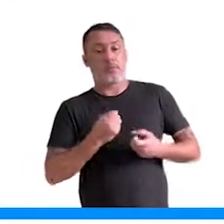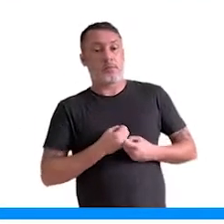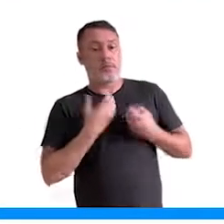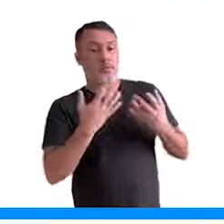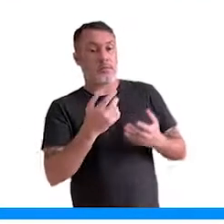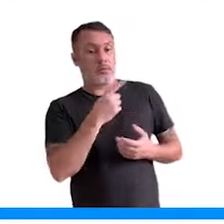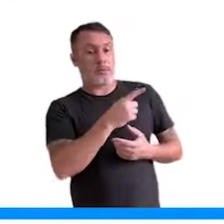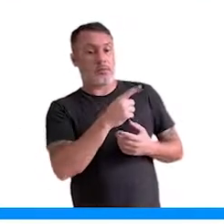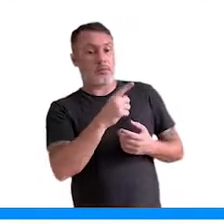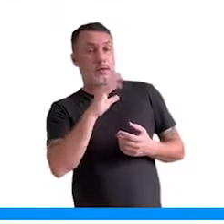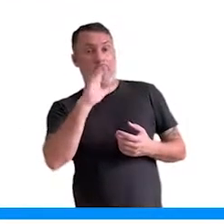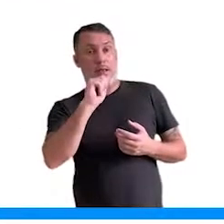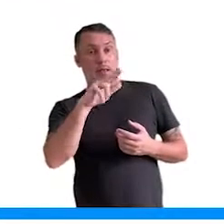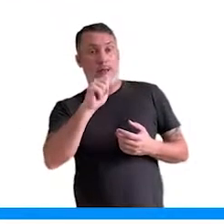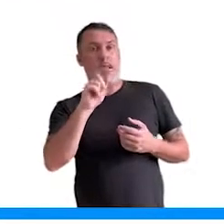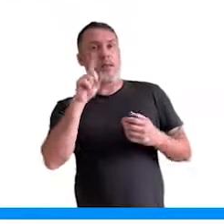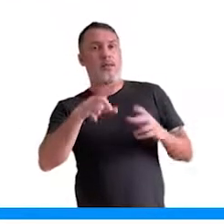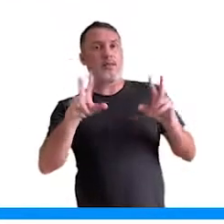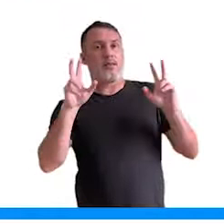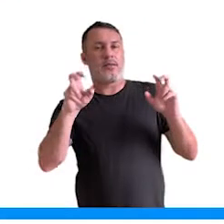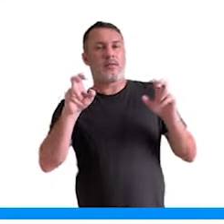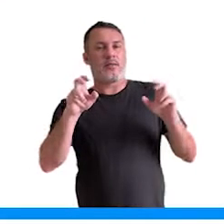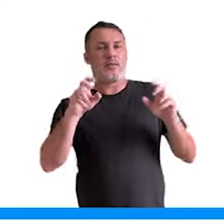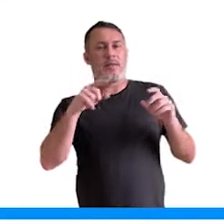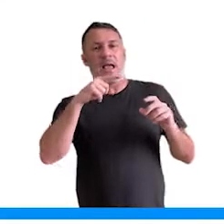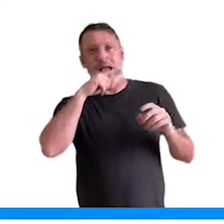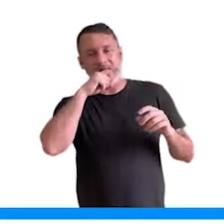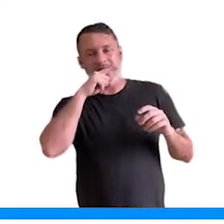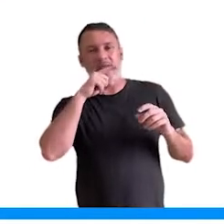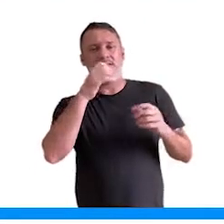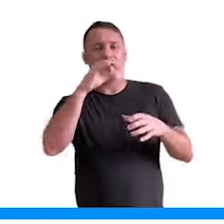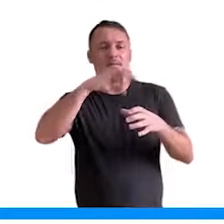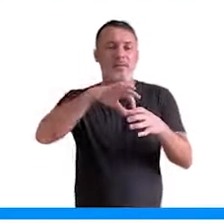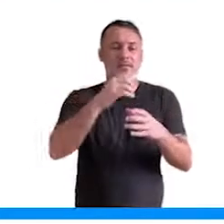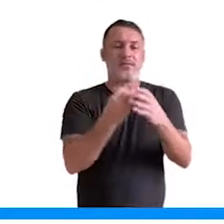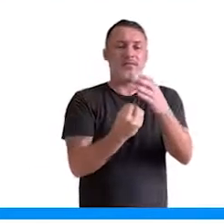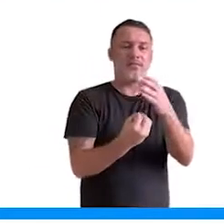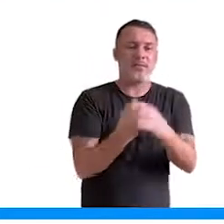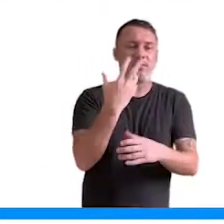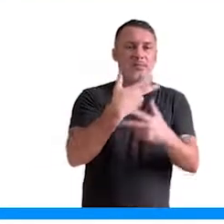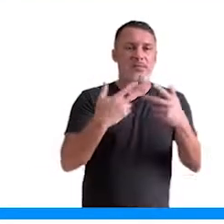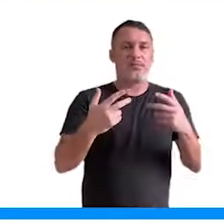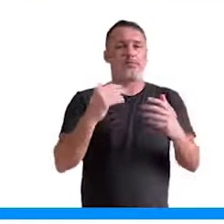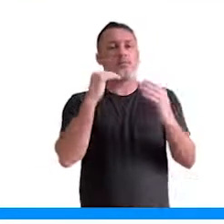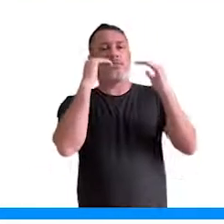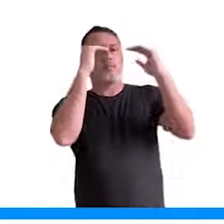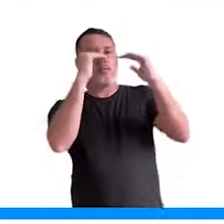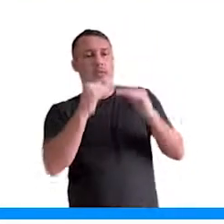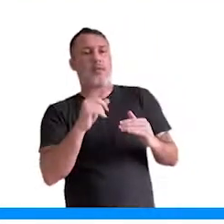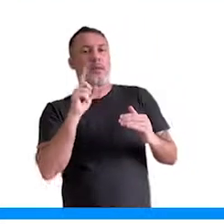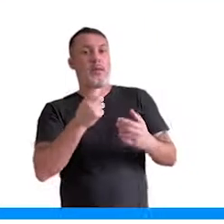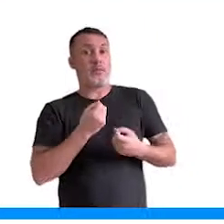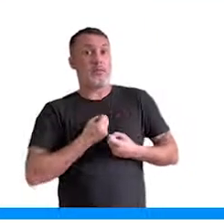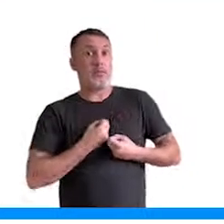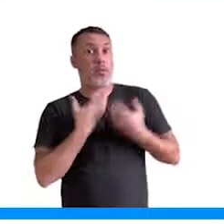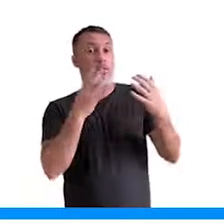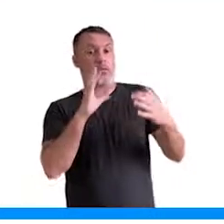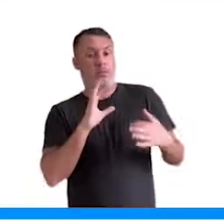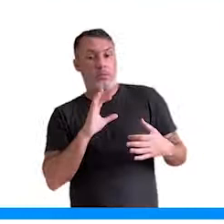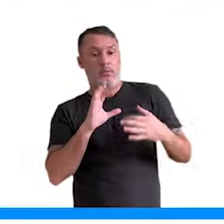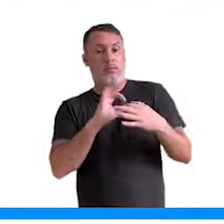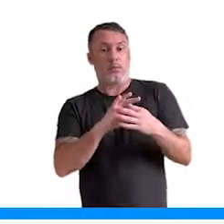al cañaveral. El yanqui sobre el cañaveral. La tierra bajo el